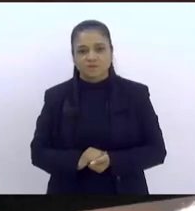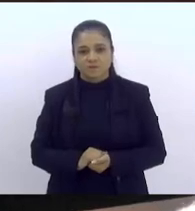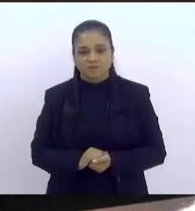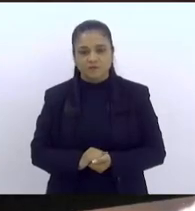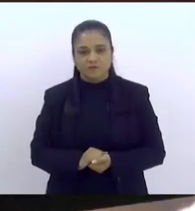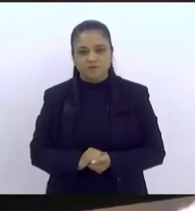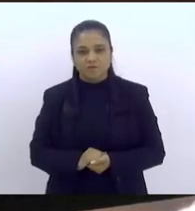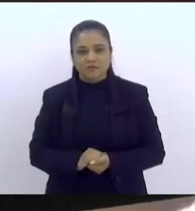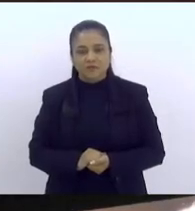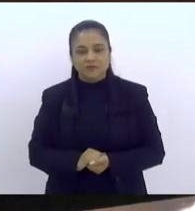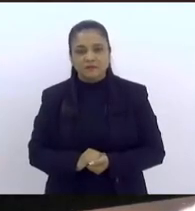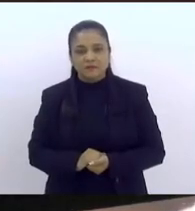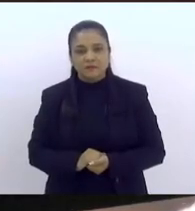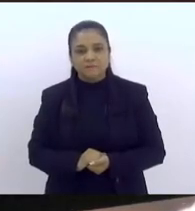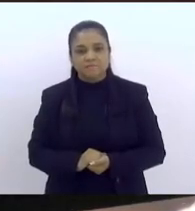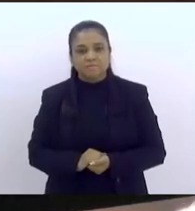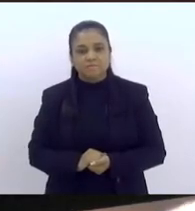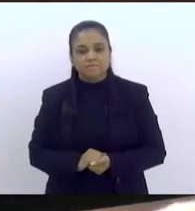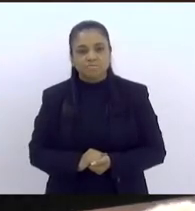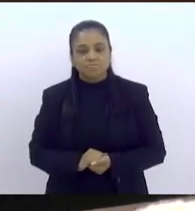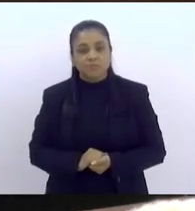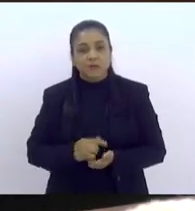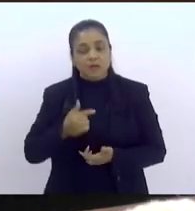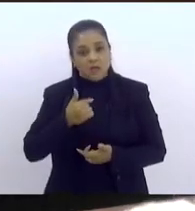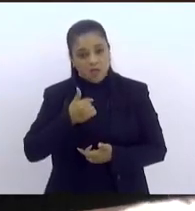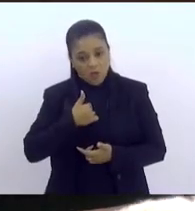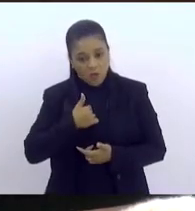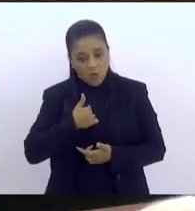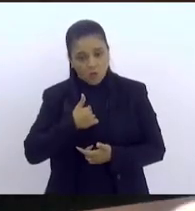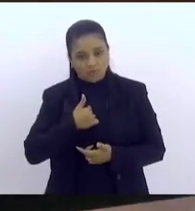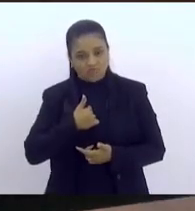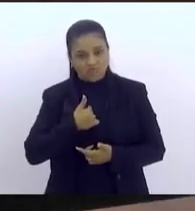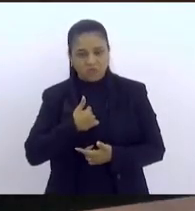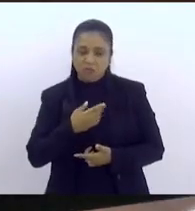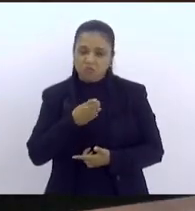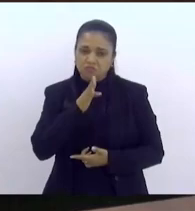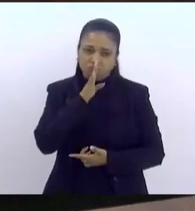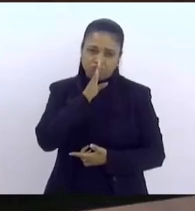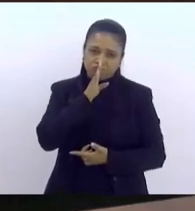se eu não tivesse muito a dizer sobre a